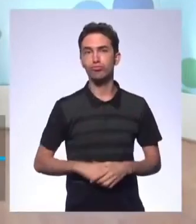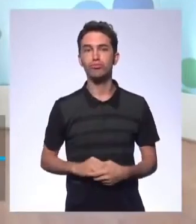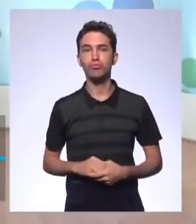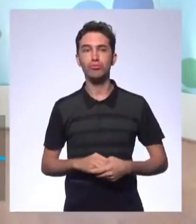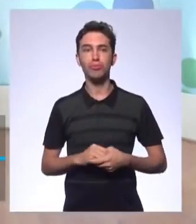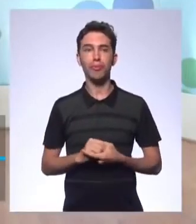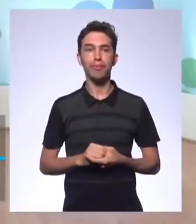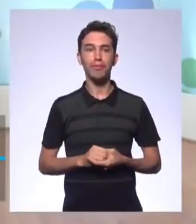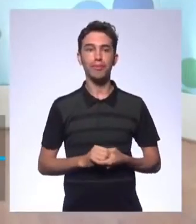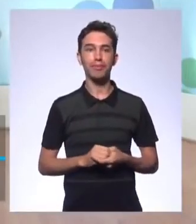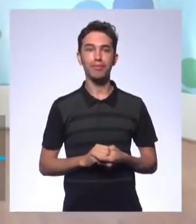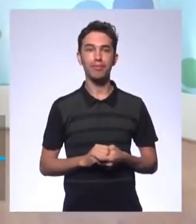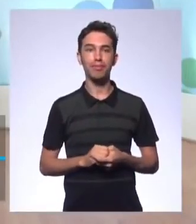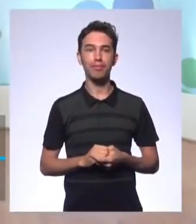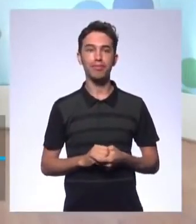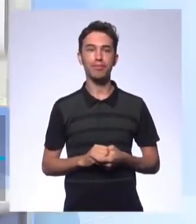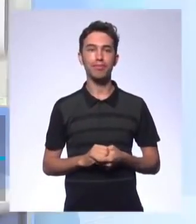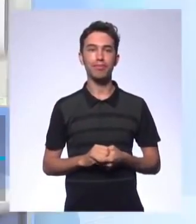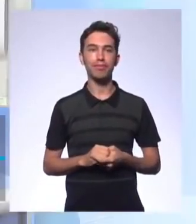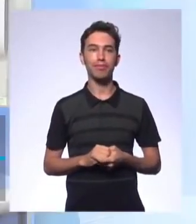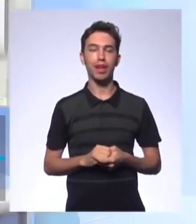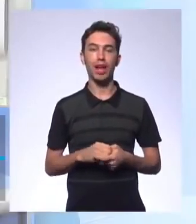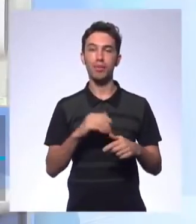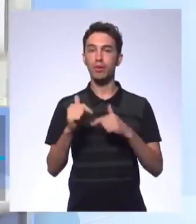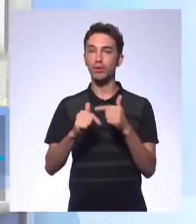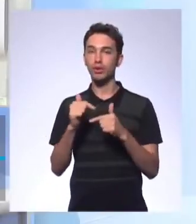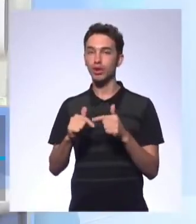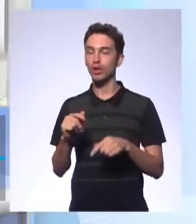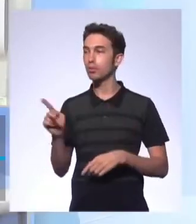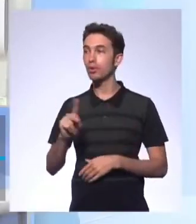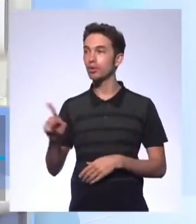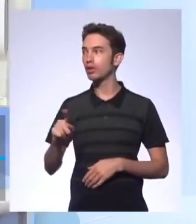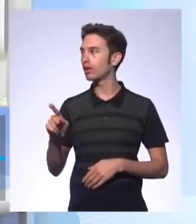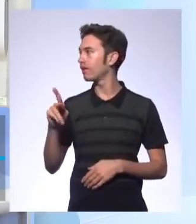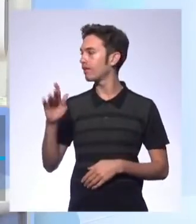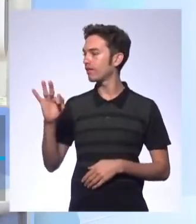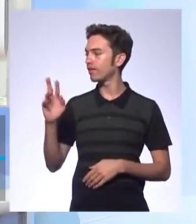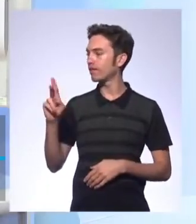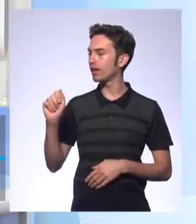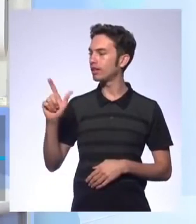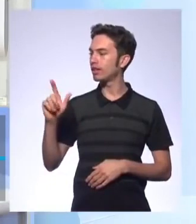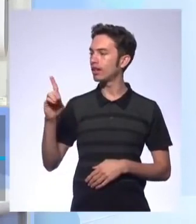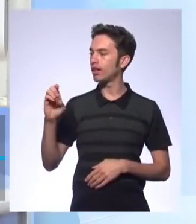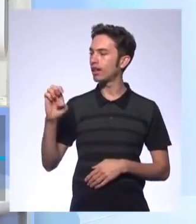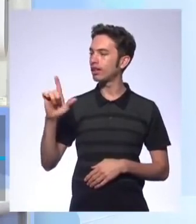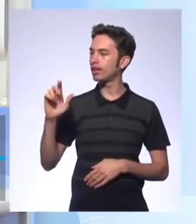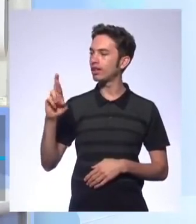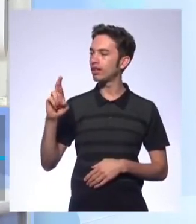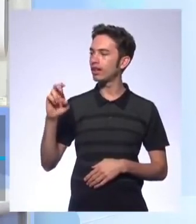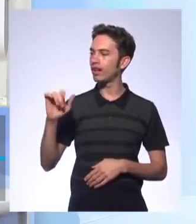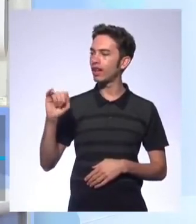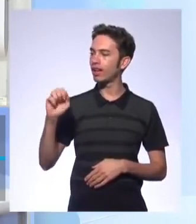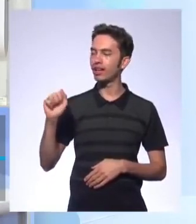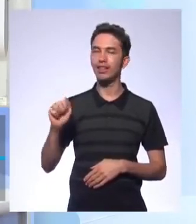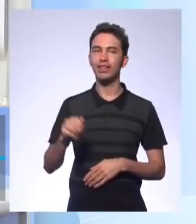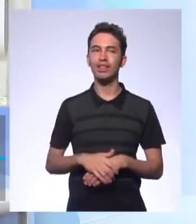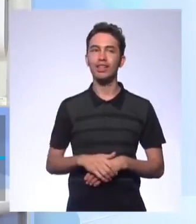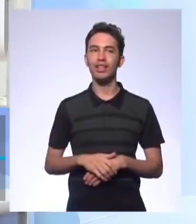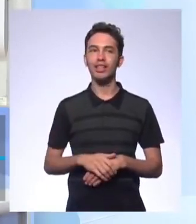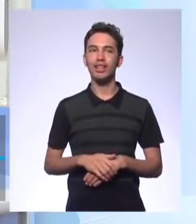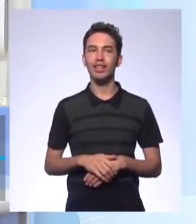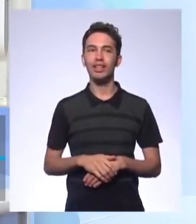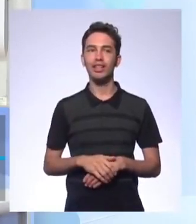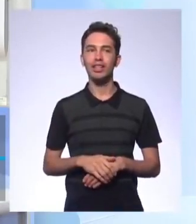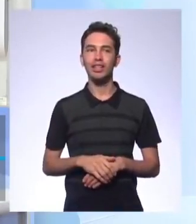bem. E, deixa eu ver, a Pro Vanderleia, Escola Antônio Bezerra, ela disse que... E eu acabei de perder na escola,